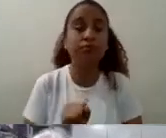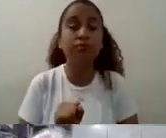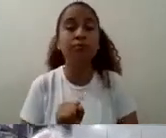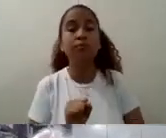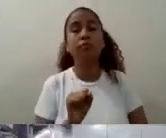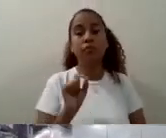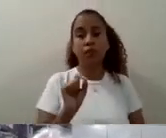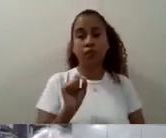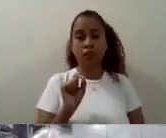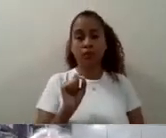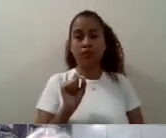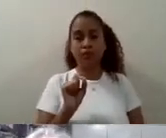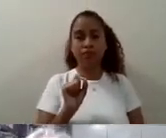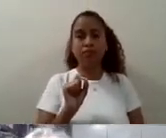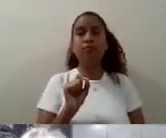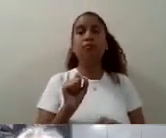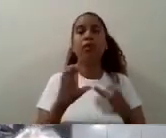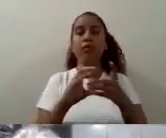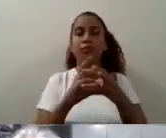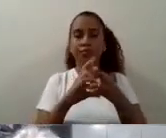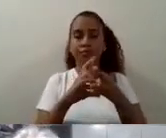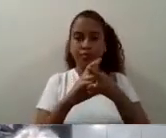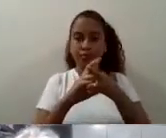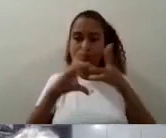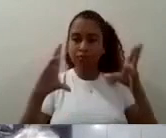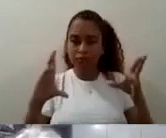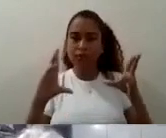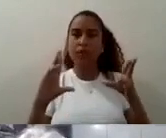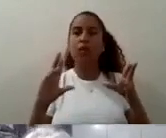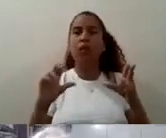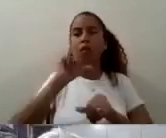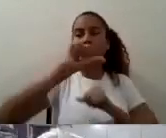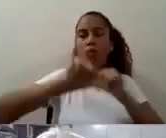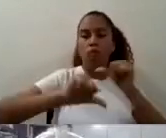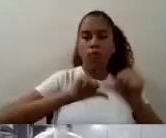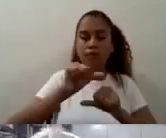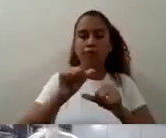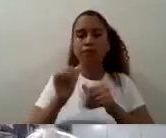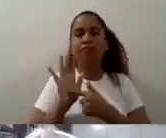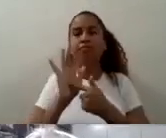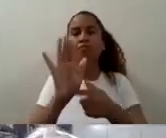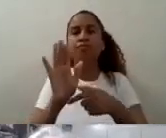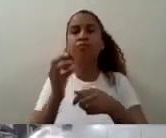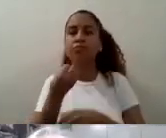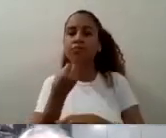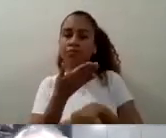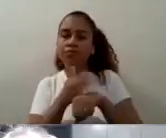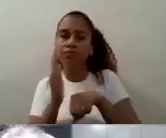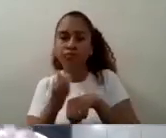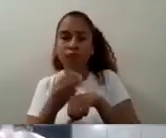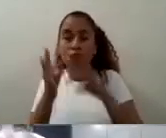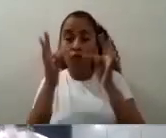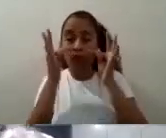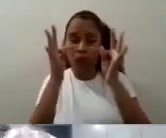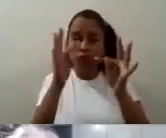diaconia ecumênica transformadora que vai apresentar boas práticas de testemunho cristão.